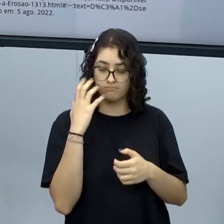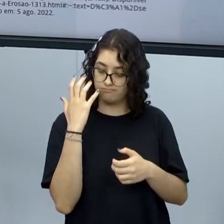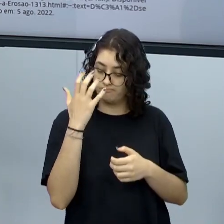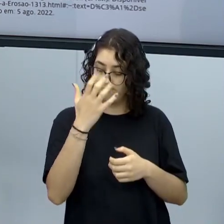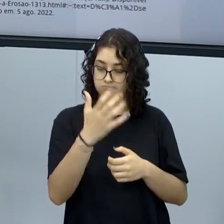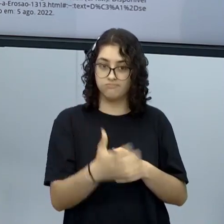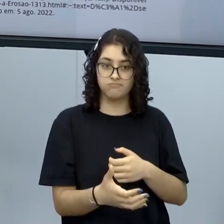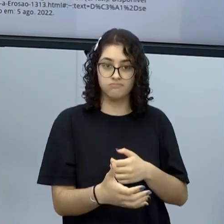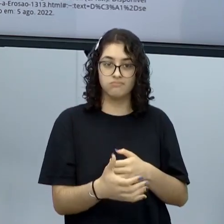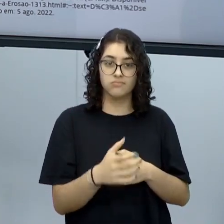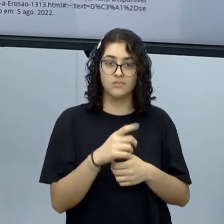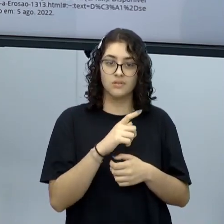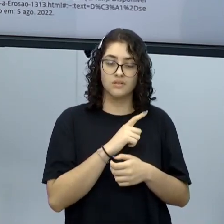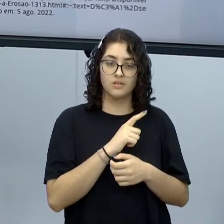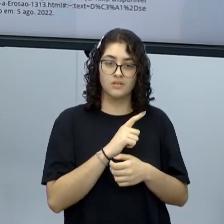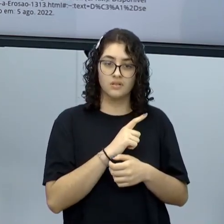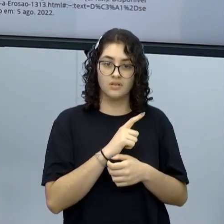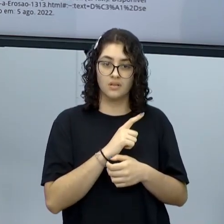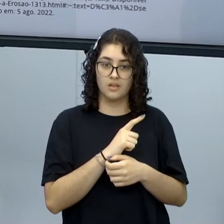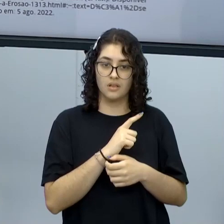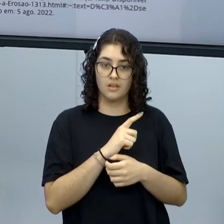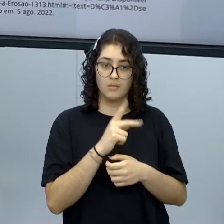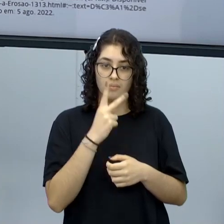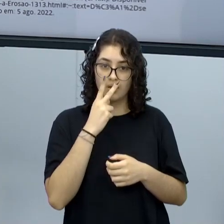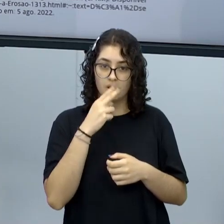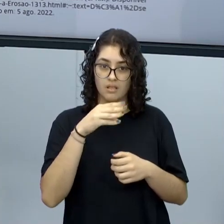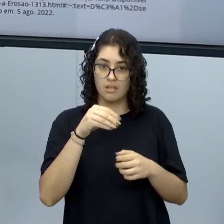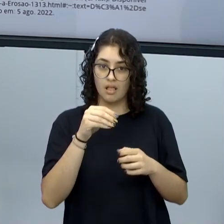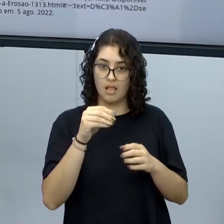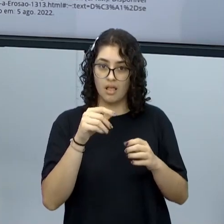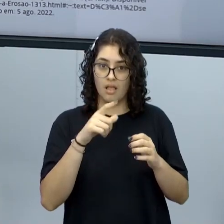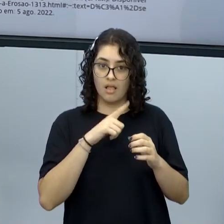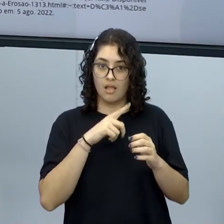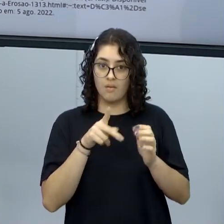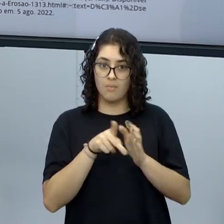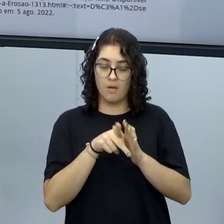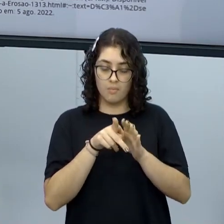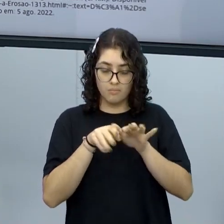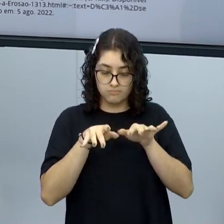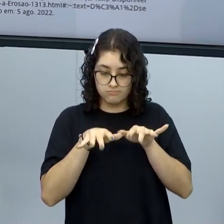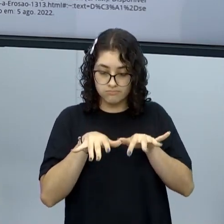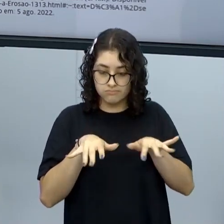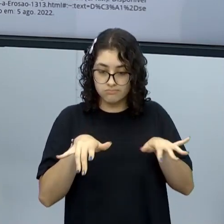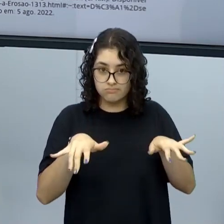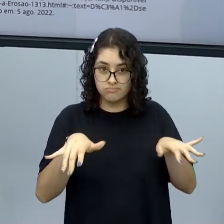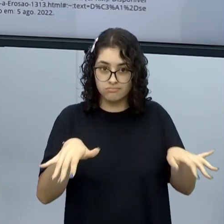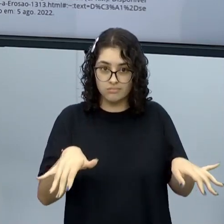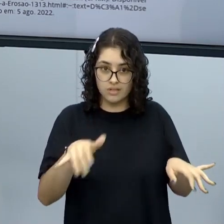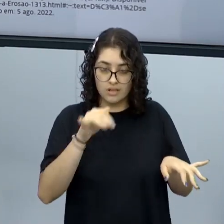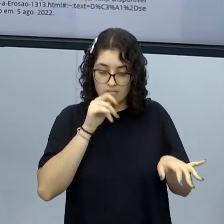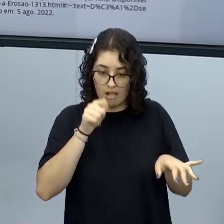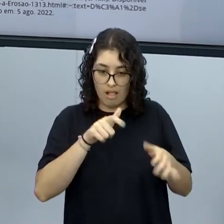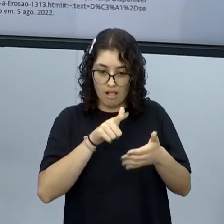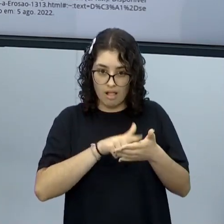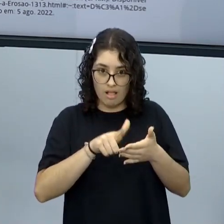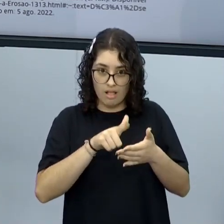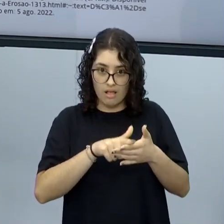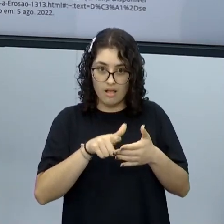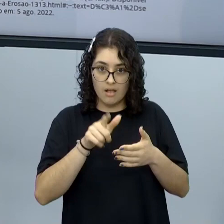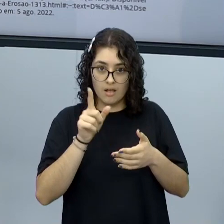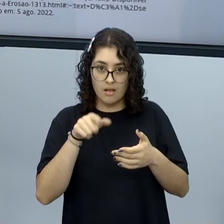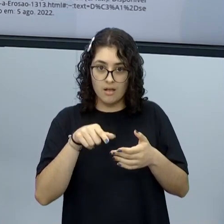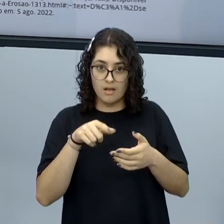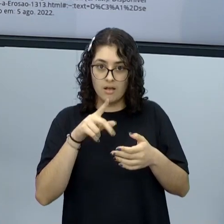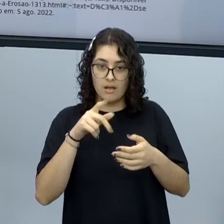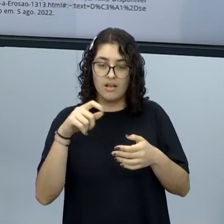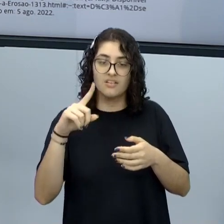que, cara, tem uma roda de terra em torno dessas raízes. Você não consegue tirar a raiz limpinha, quer dizer, até consegue, mas você vai ficar lá com